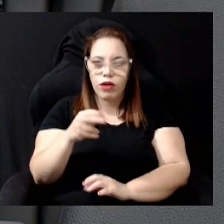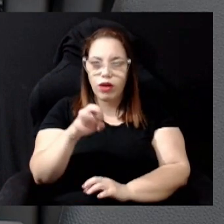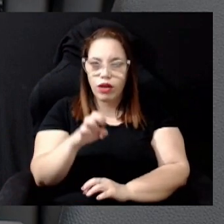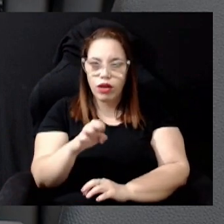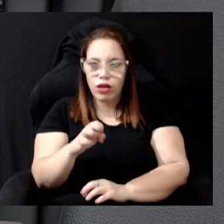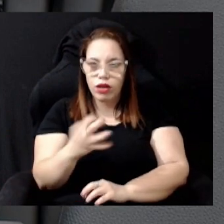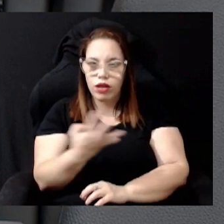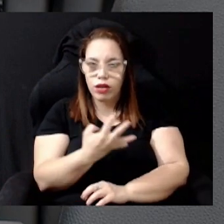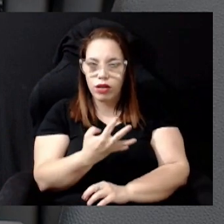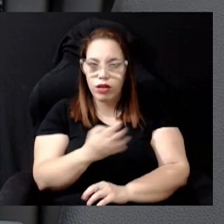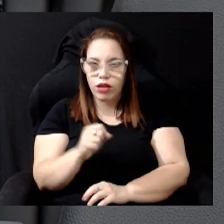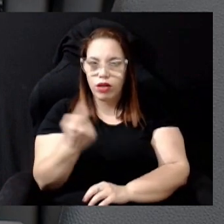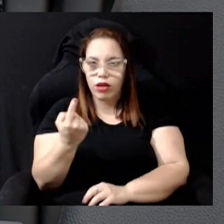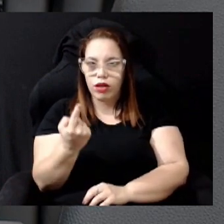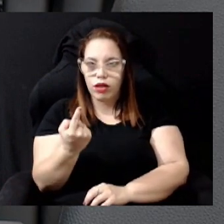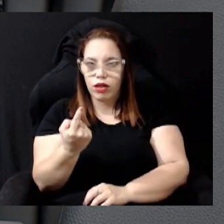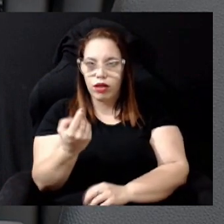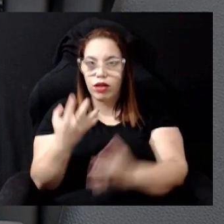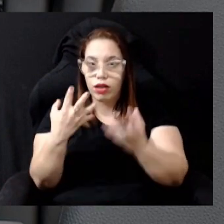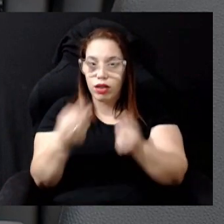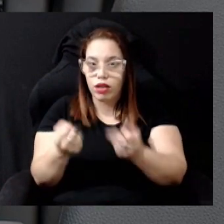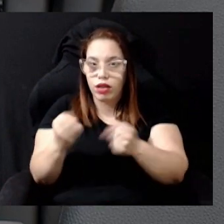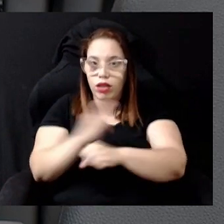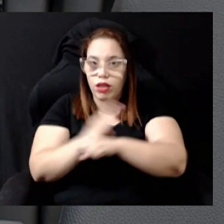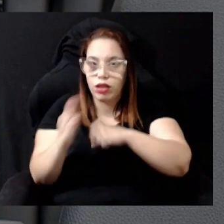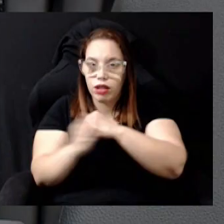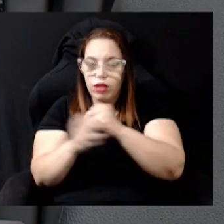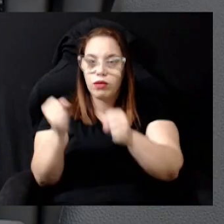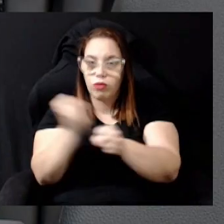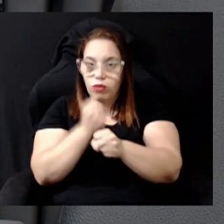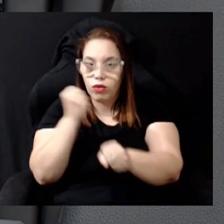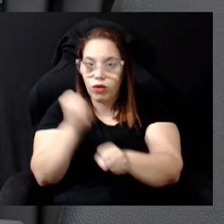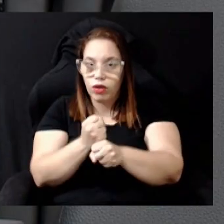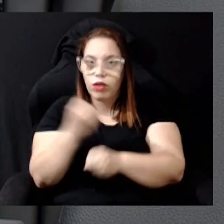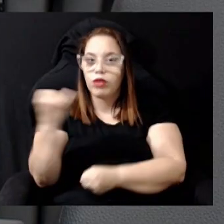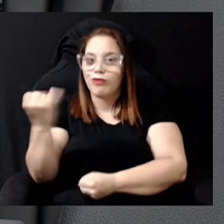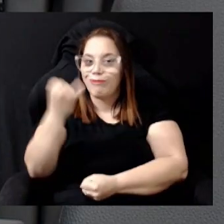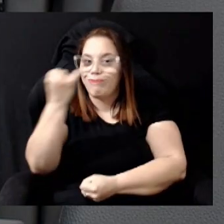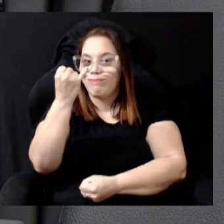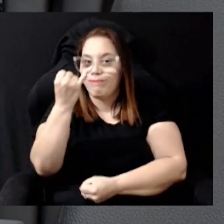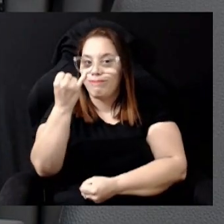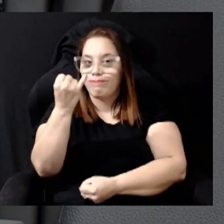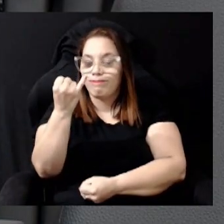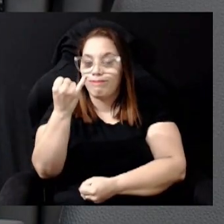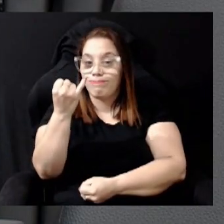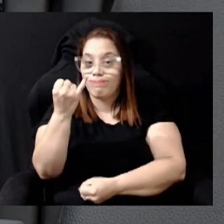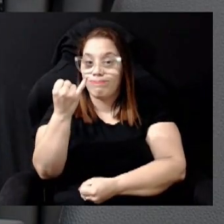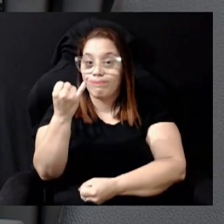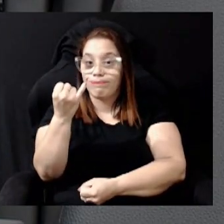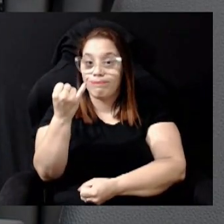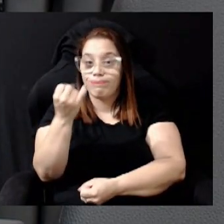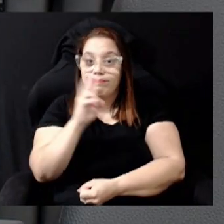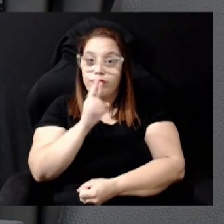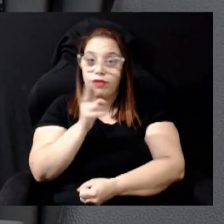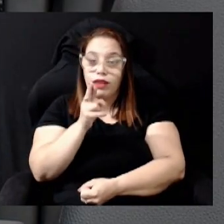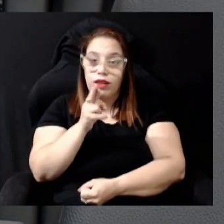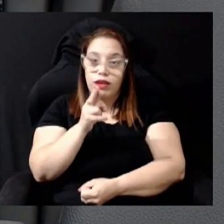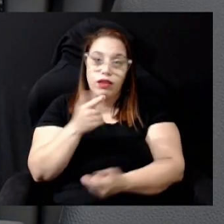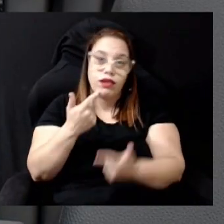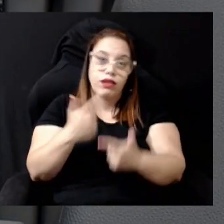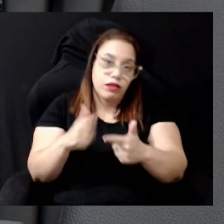bairros que receberam essa manutenção importante, portanto, resolvendo essas questões que a gente